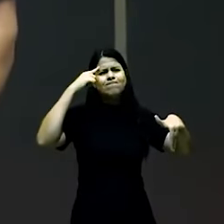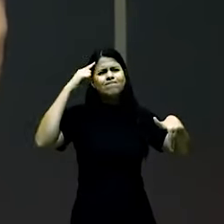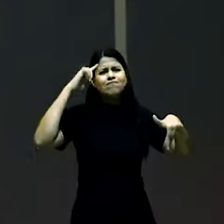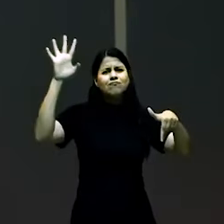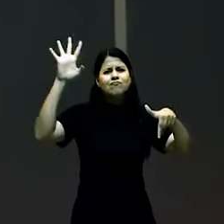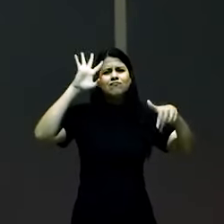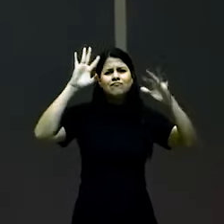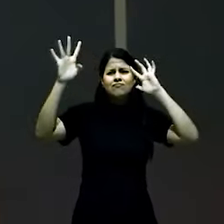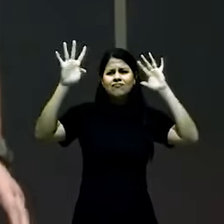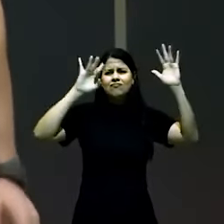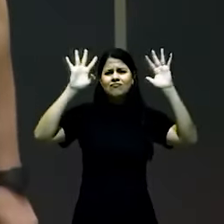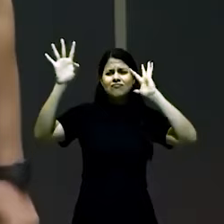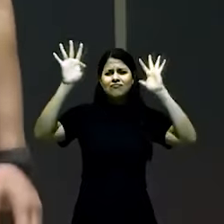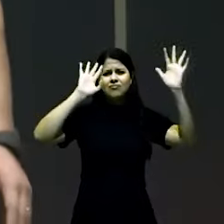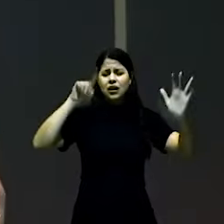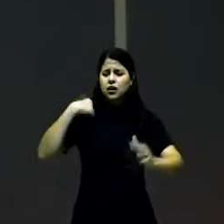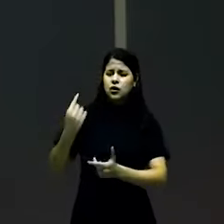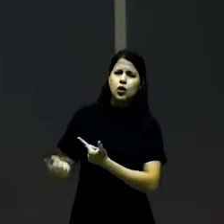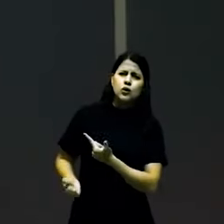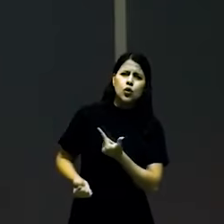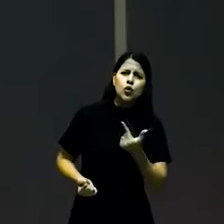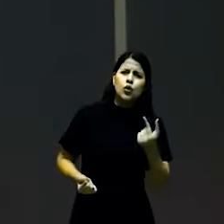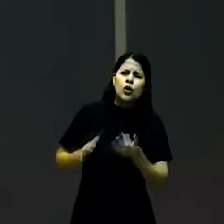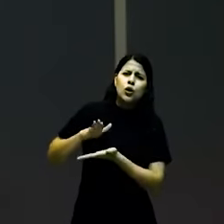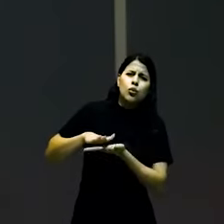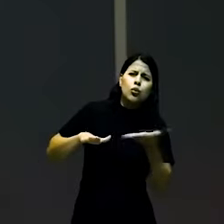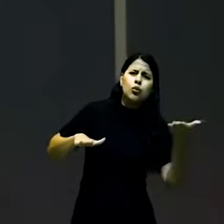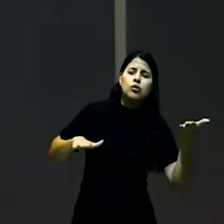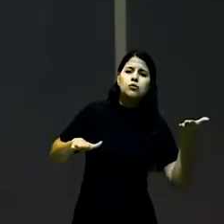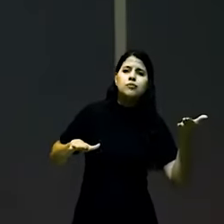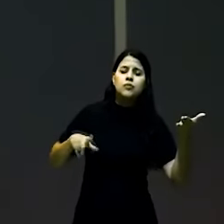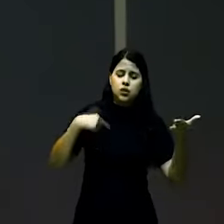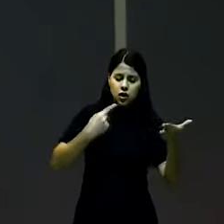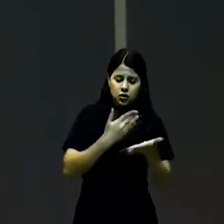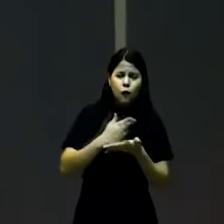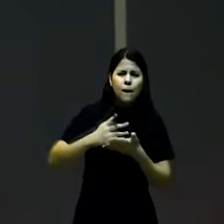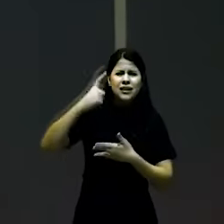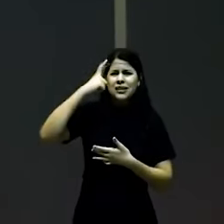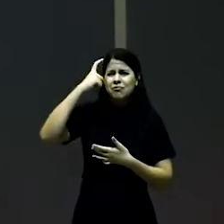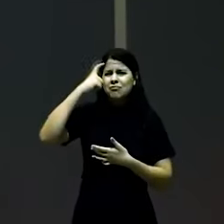Quando a gente se ausenta, nossa cabeça começa a pensar,